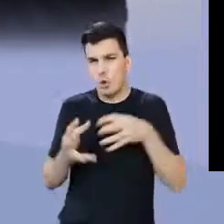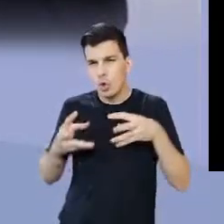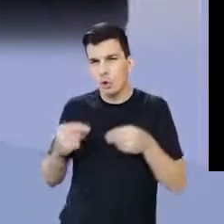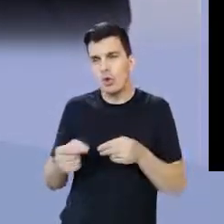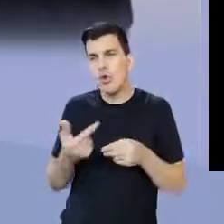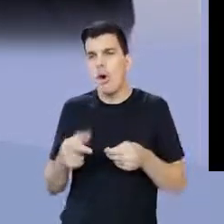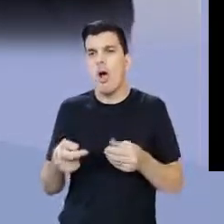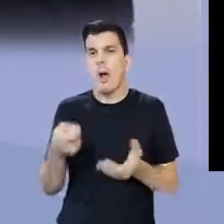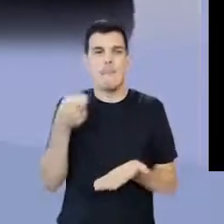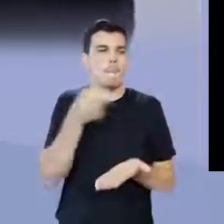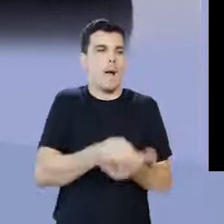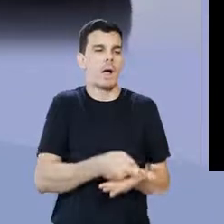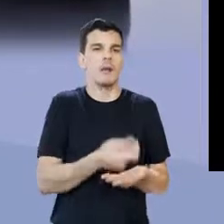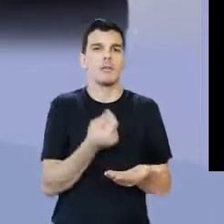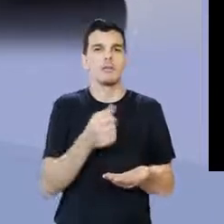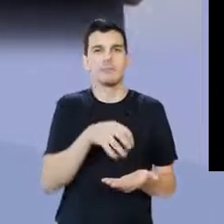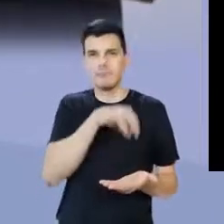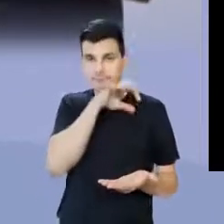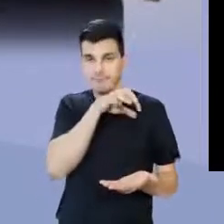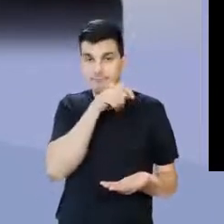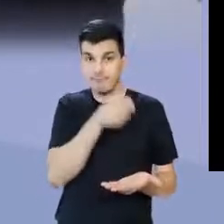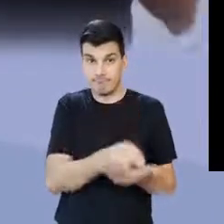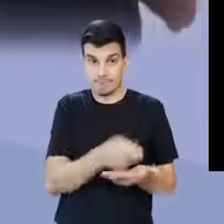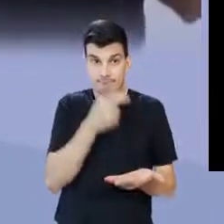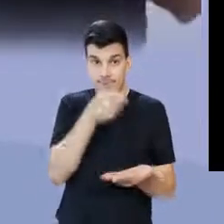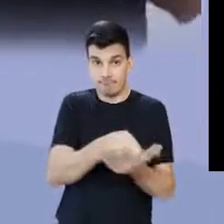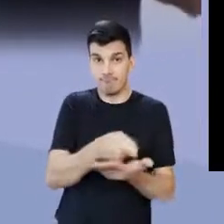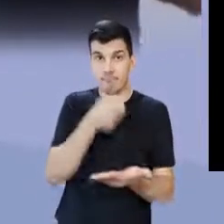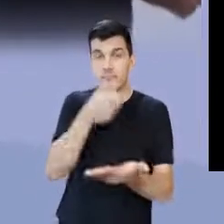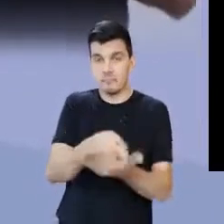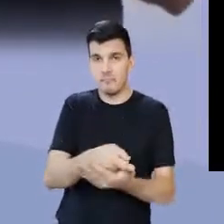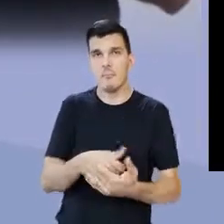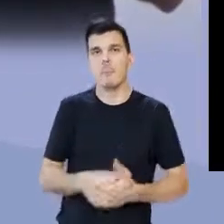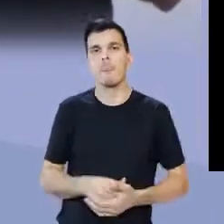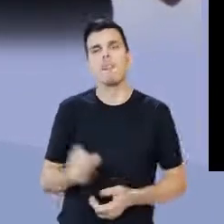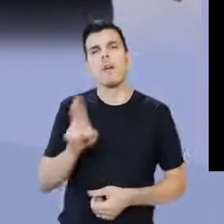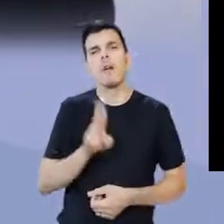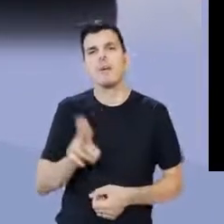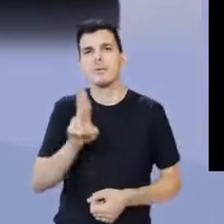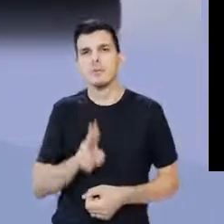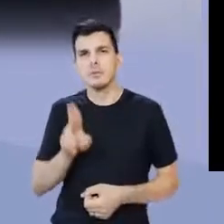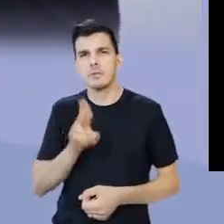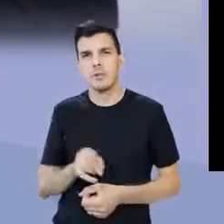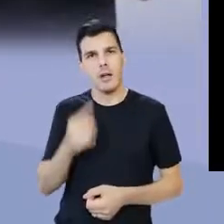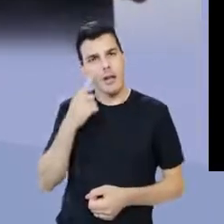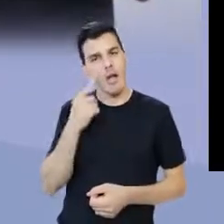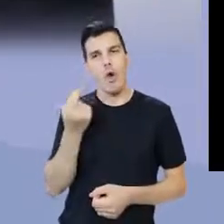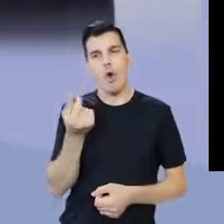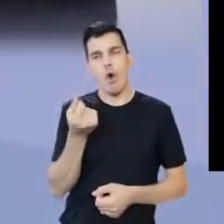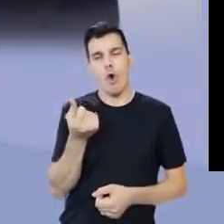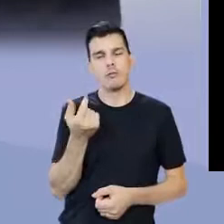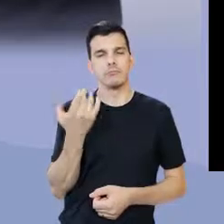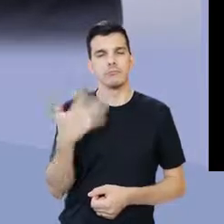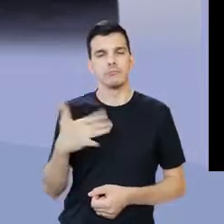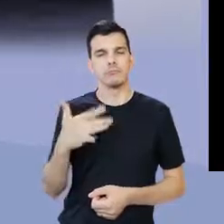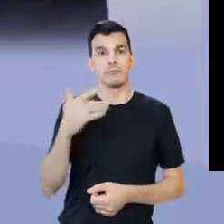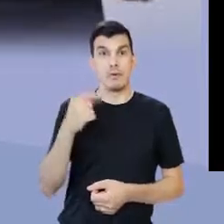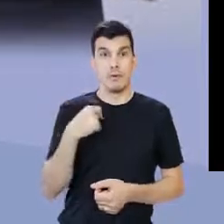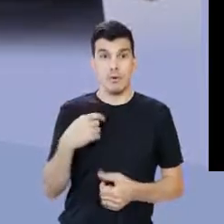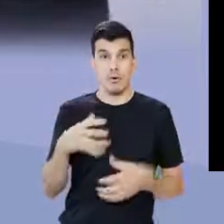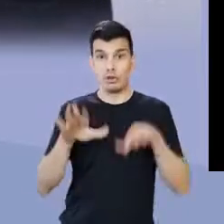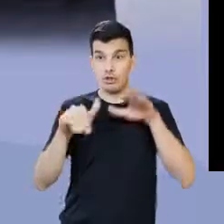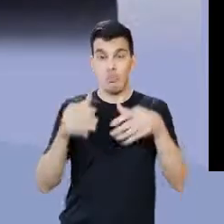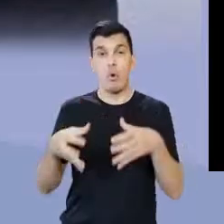menores a depositar ouro e prata na ilha de Delos. E a desculpa era, eu vou usar esse ouro, essa prata, para fazer um exército forte